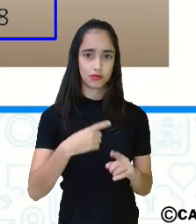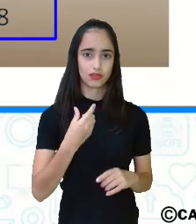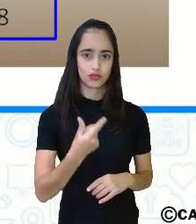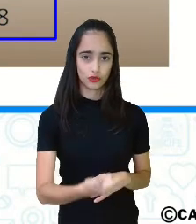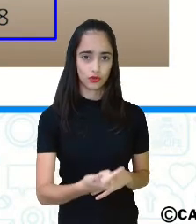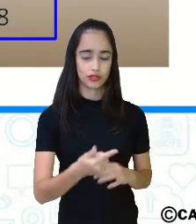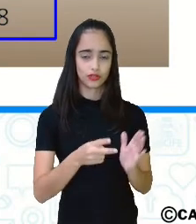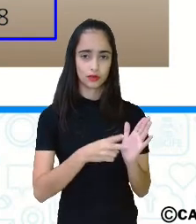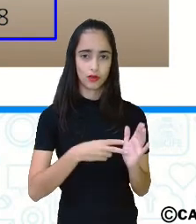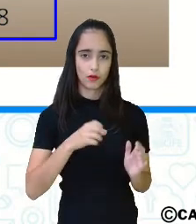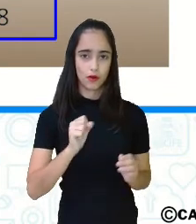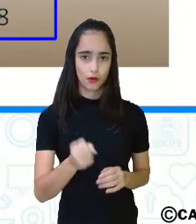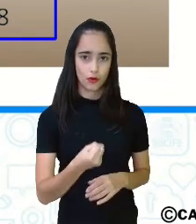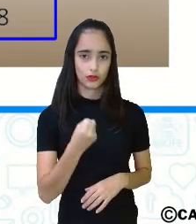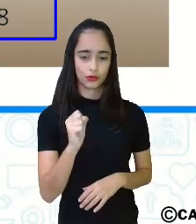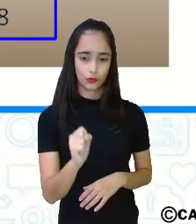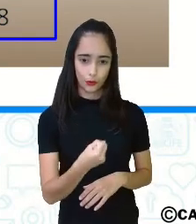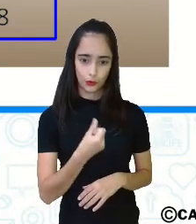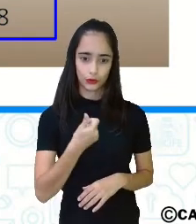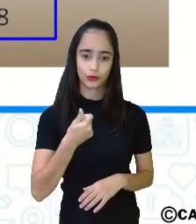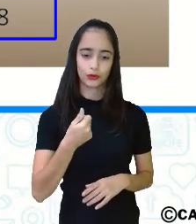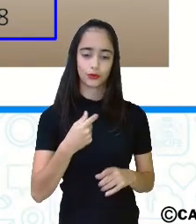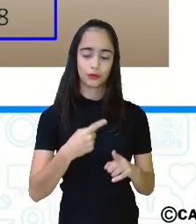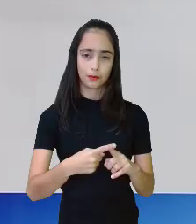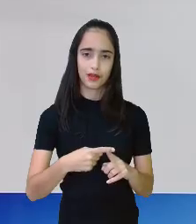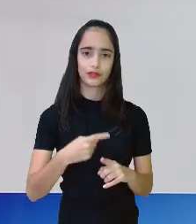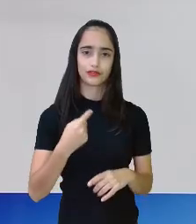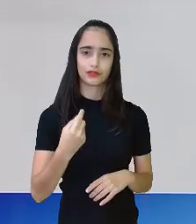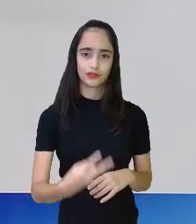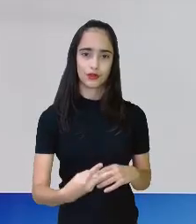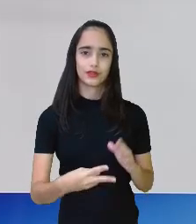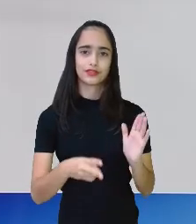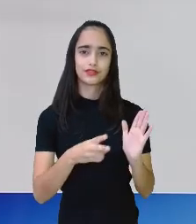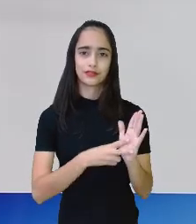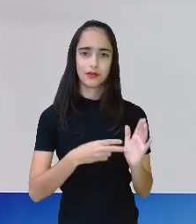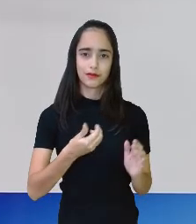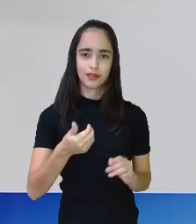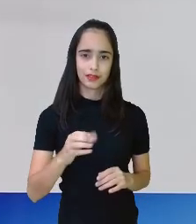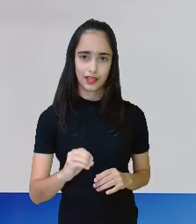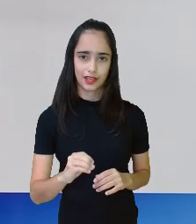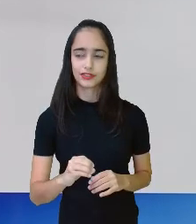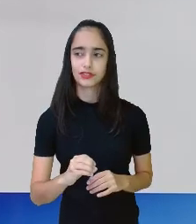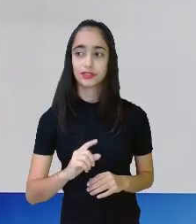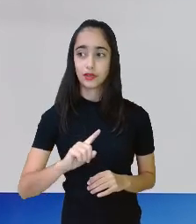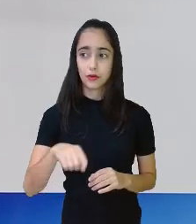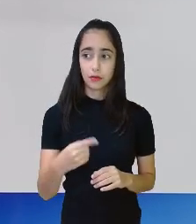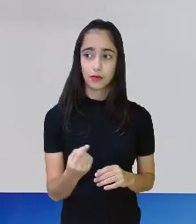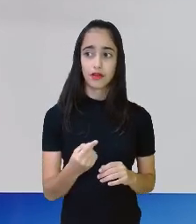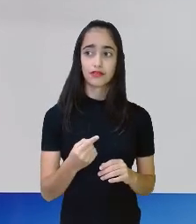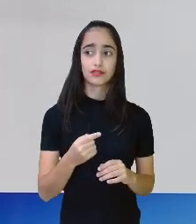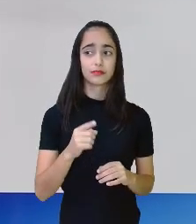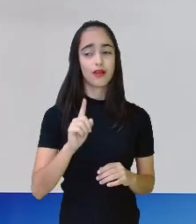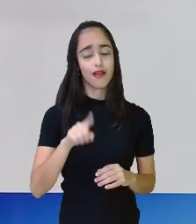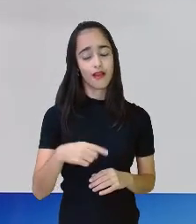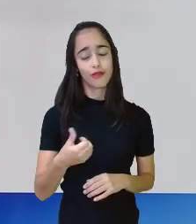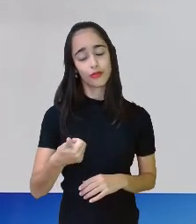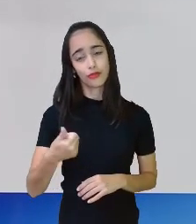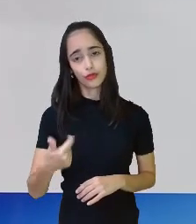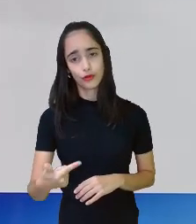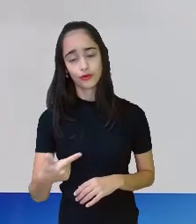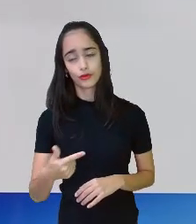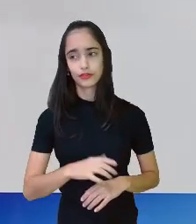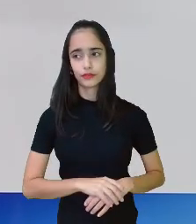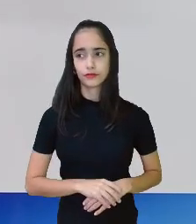2, 12. E essa daqui é facinha. É bem fácil essa sequência. 25,